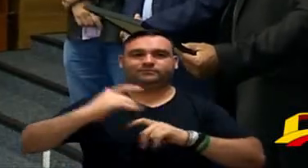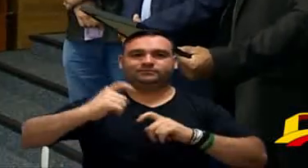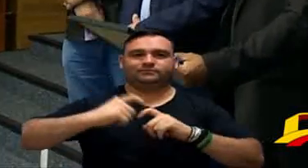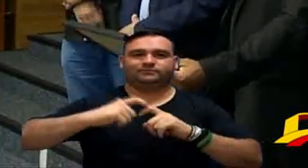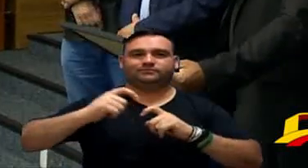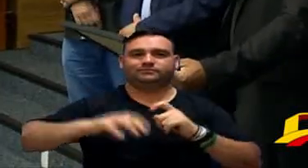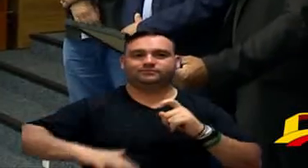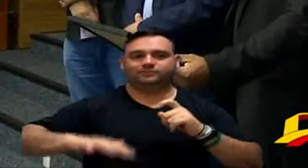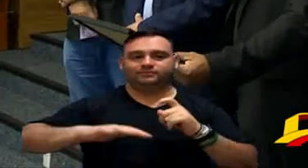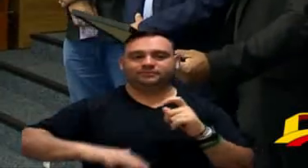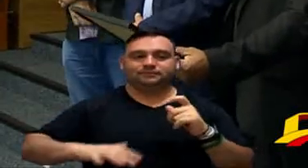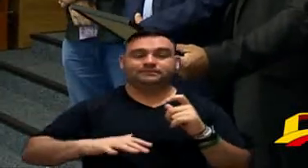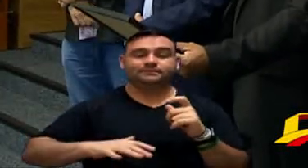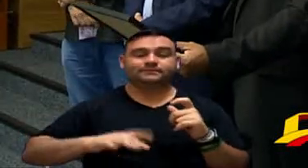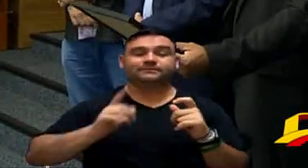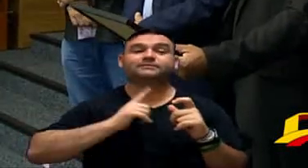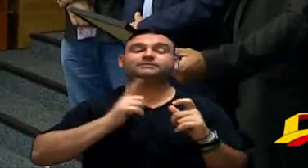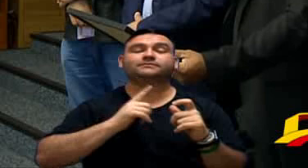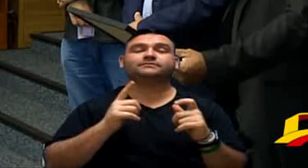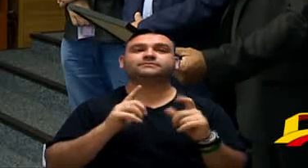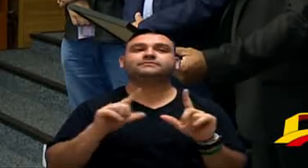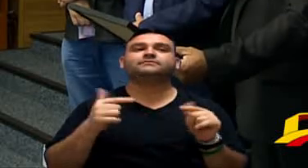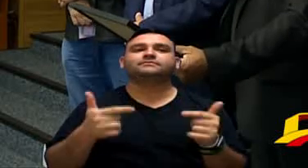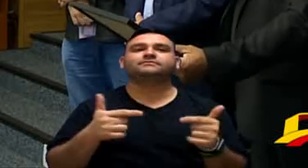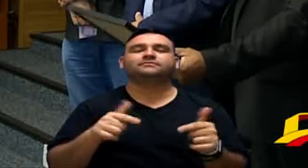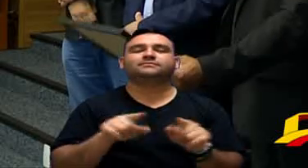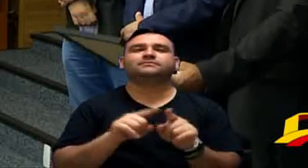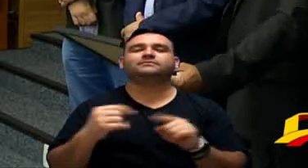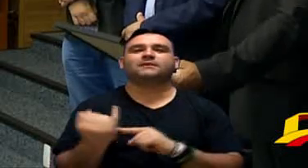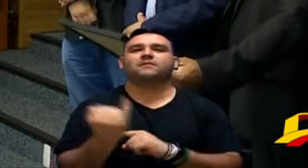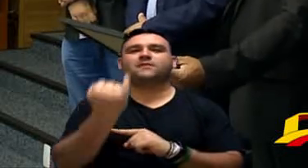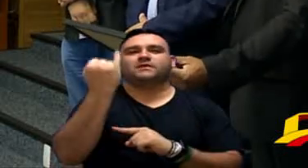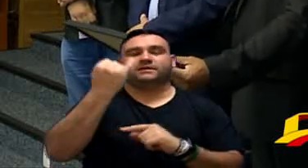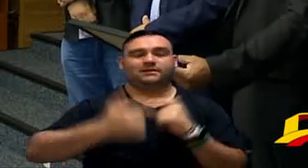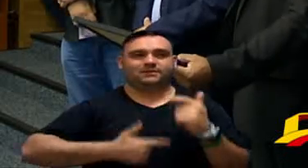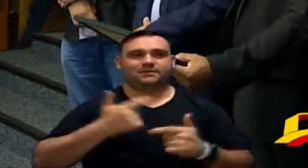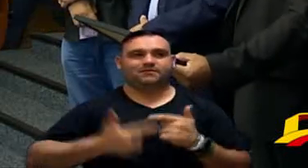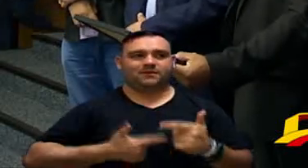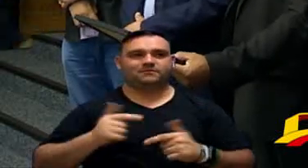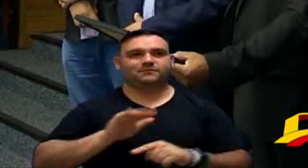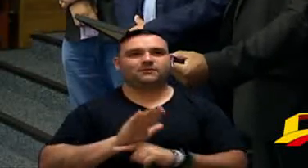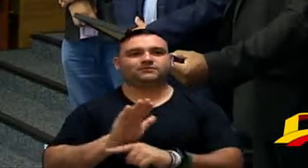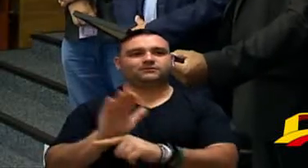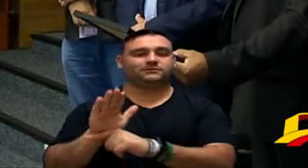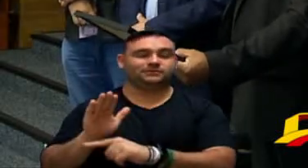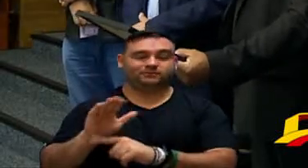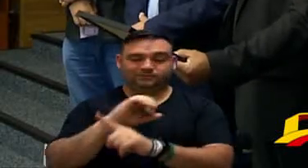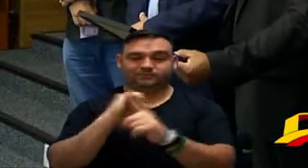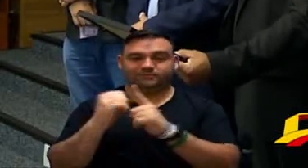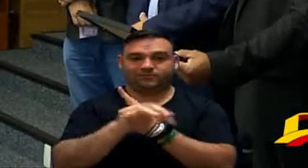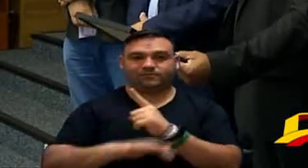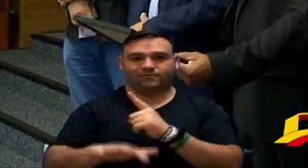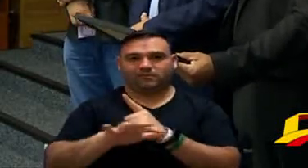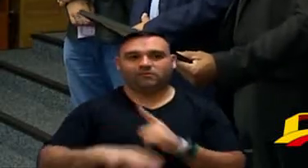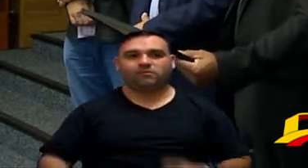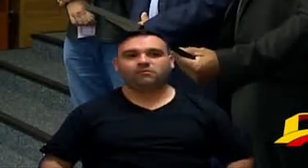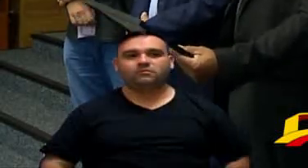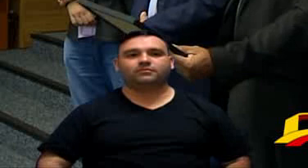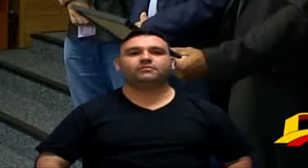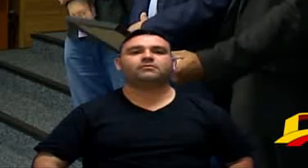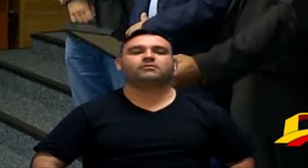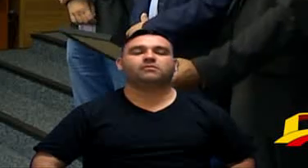Medicina marcado pelos relevantes serviços prestado a sociedade